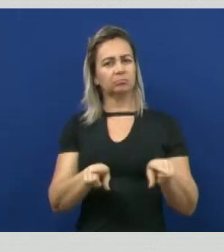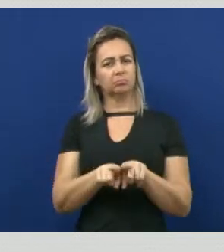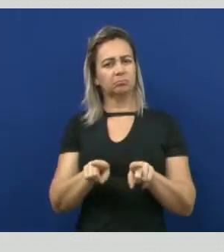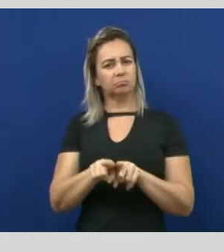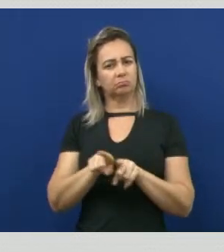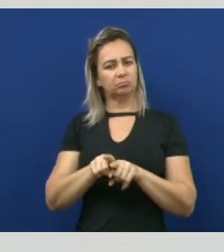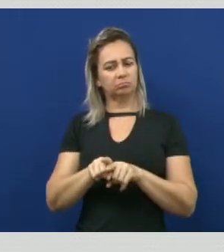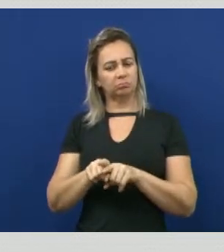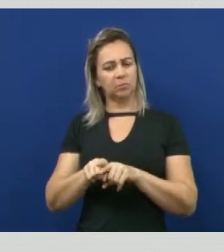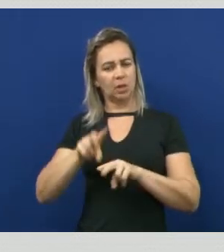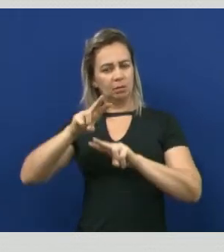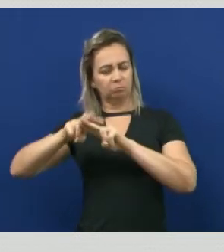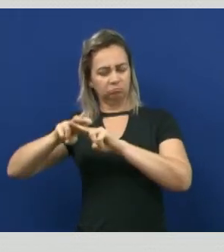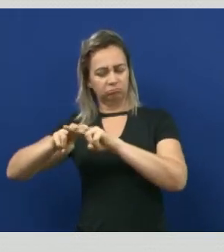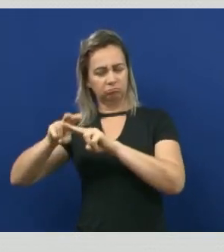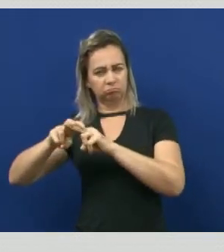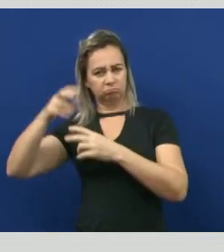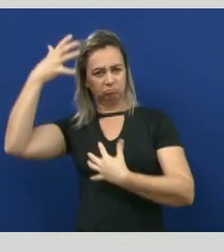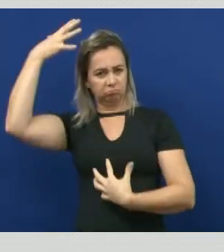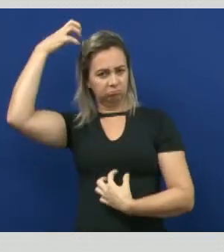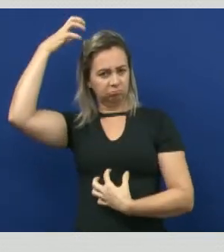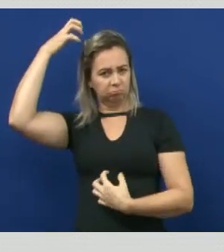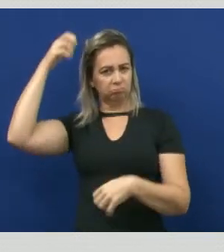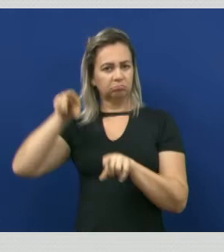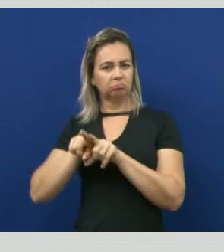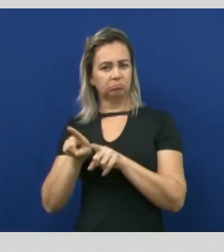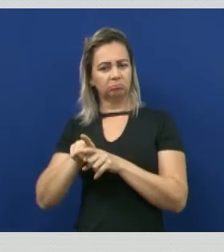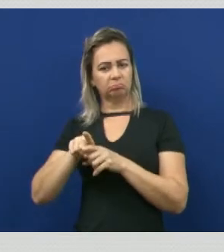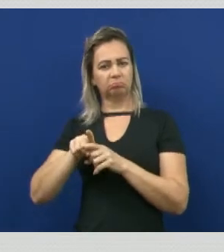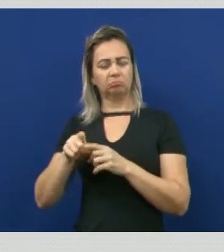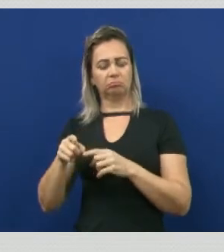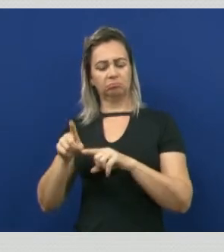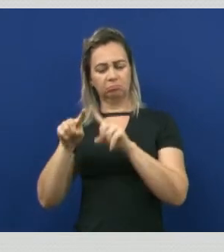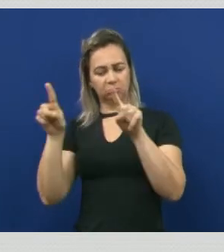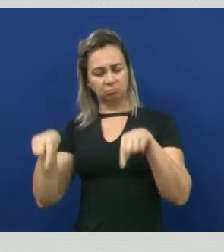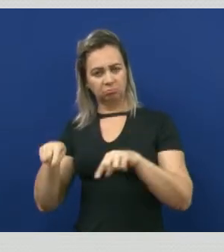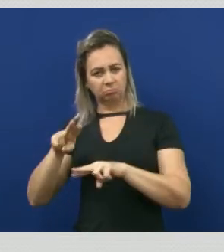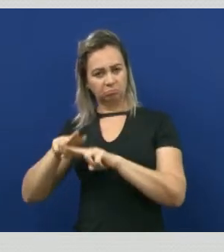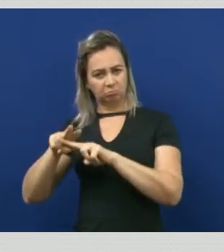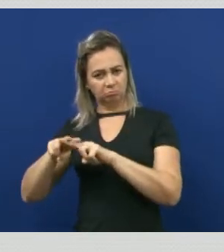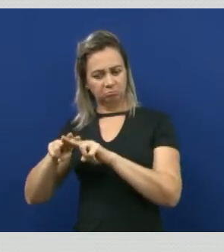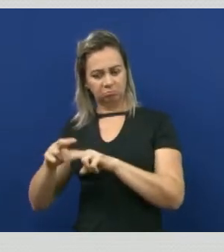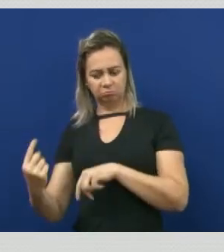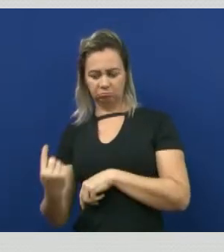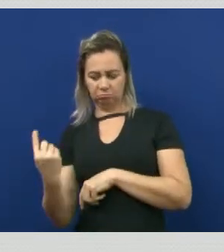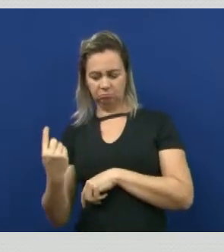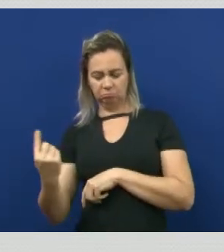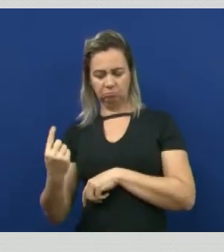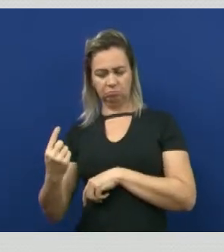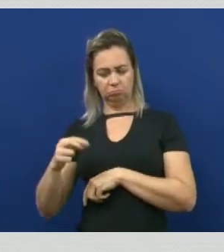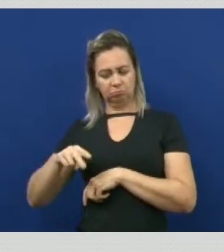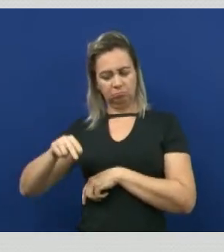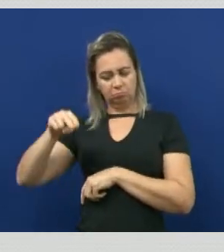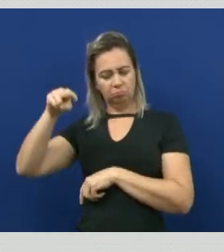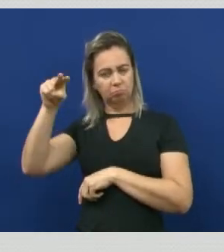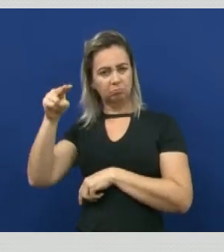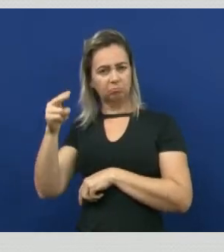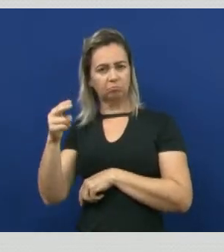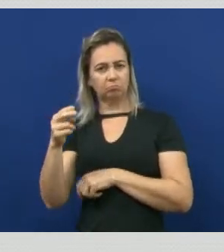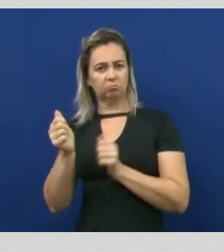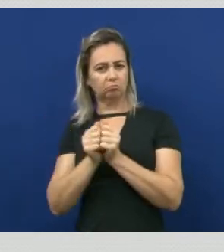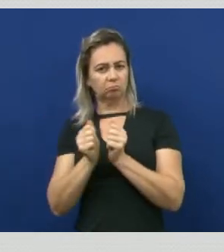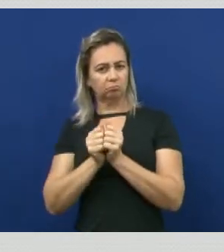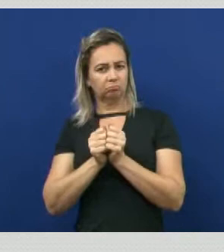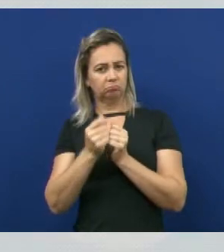jaula, isolados, depois você vai assistir o vídeo, e ele colocou uma escada e uma banana, foram 5 macacos. E